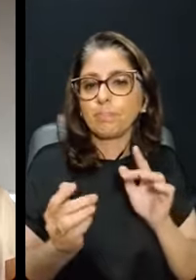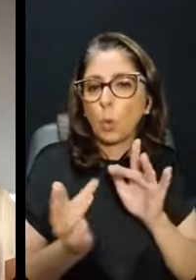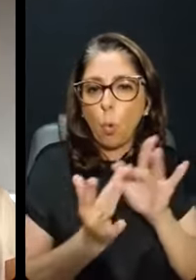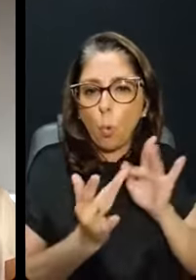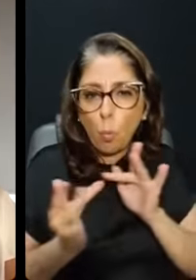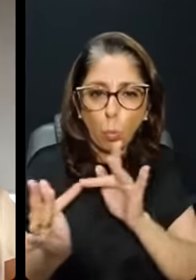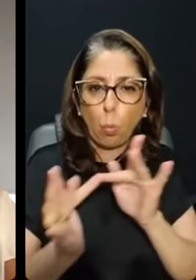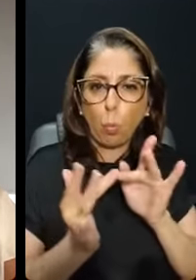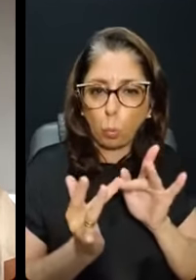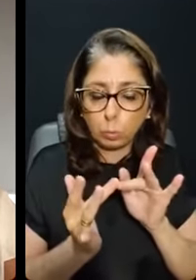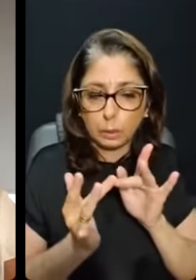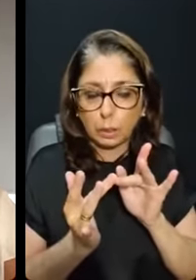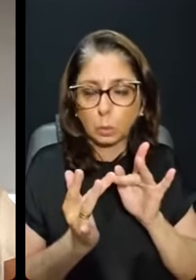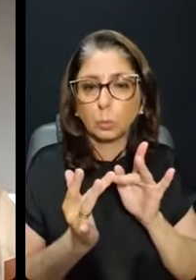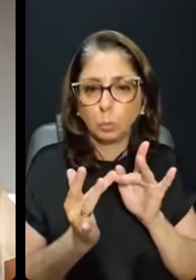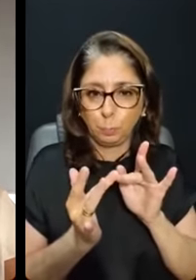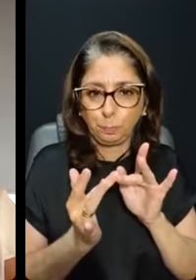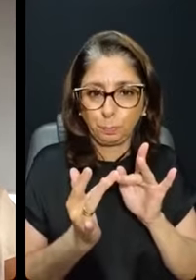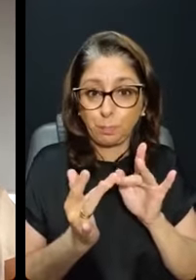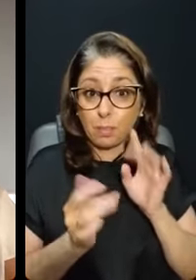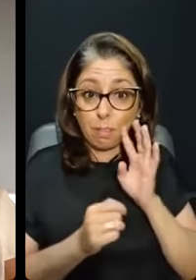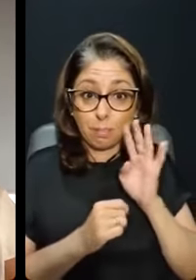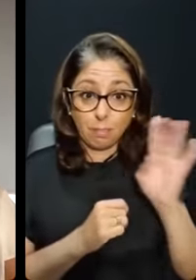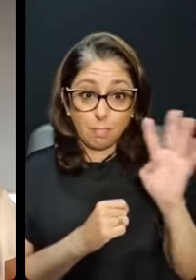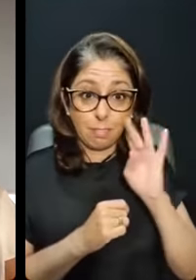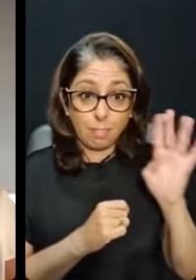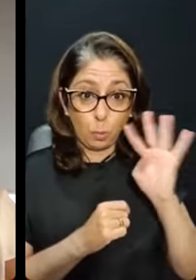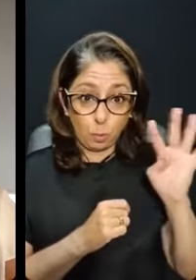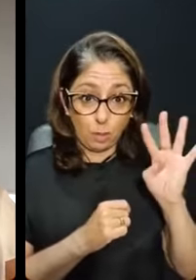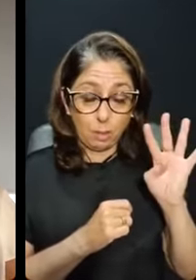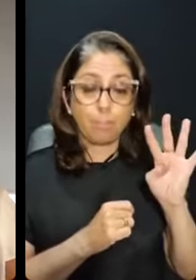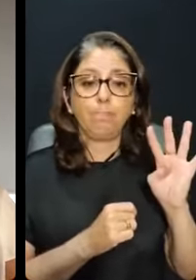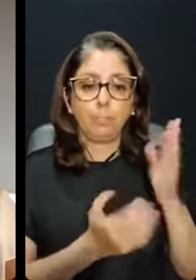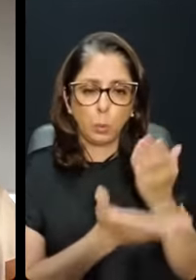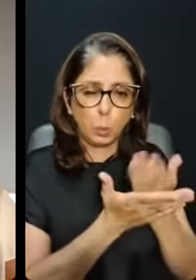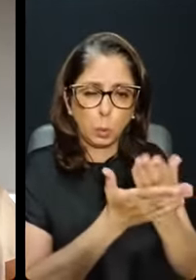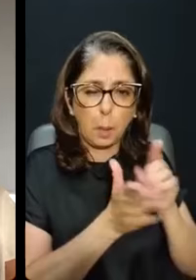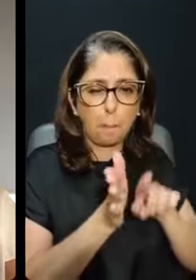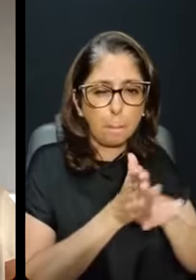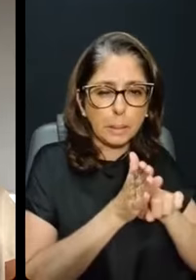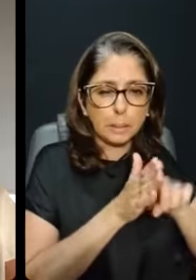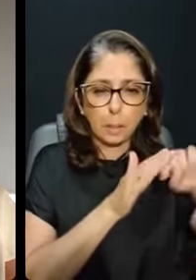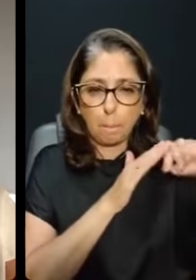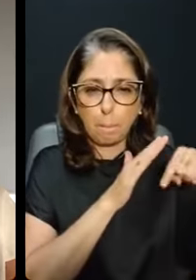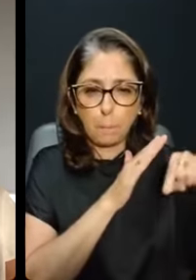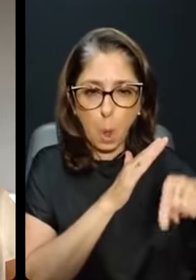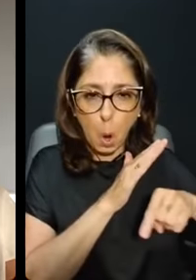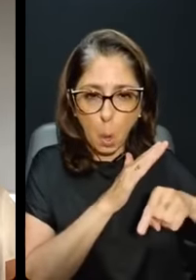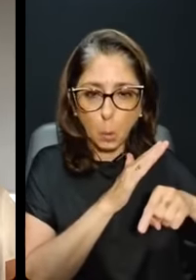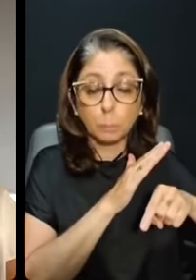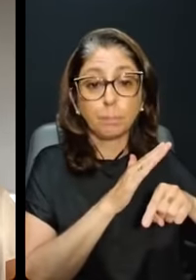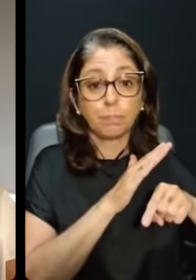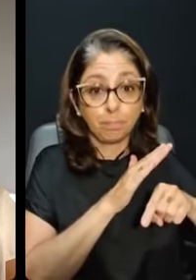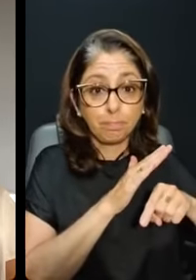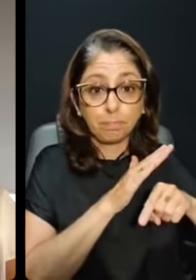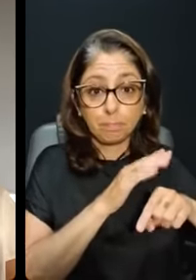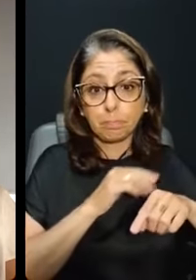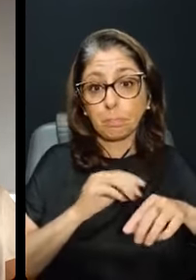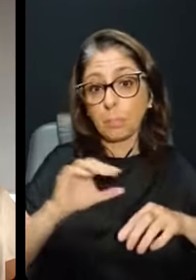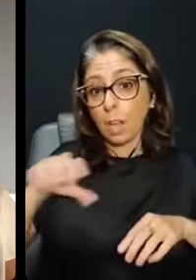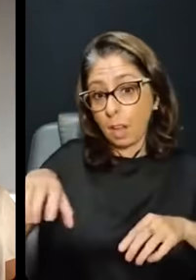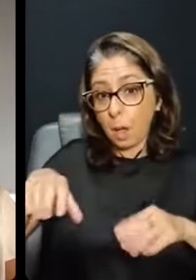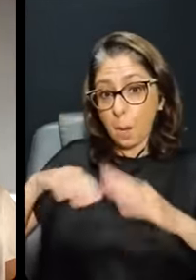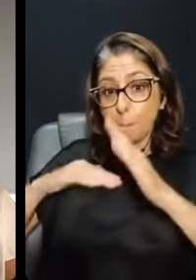que vem da teoria, o que a estética ajuda a ensinar, mas dando vida a isso e entregando para alguém